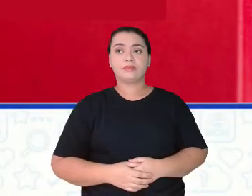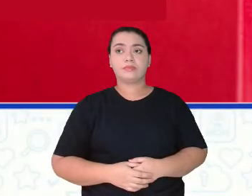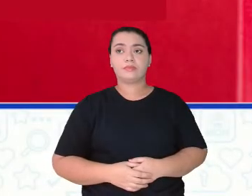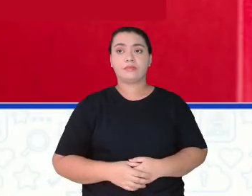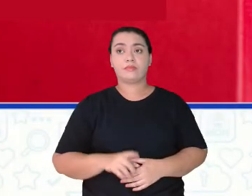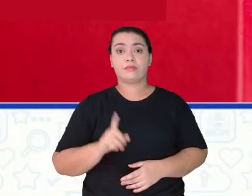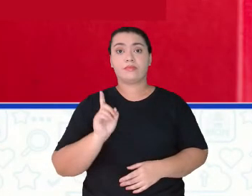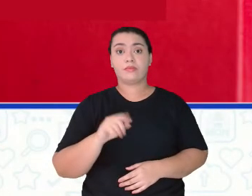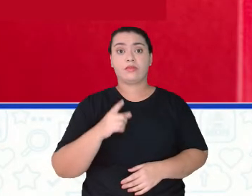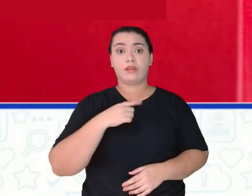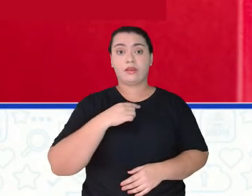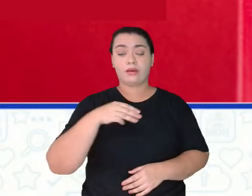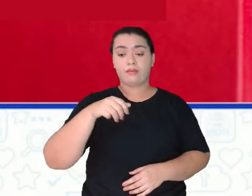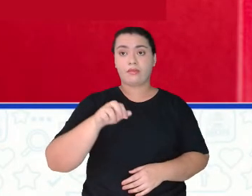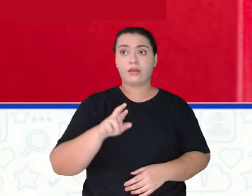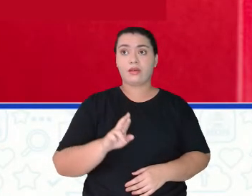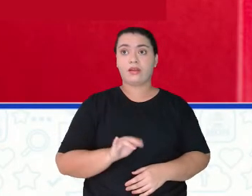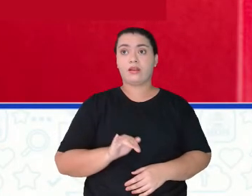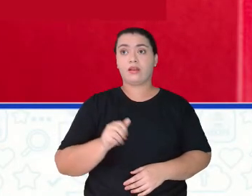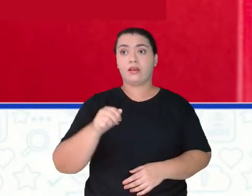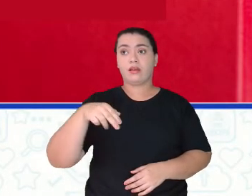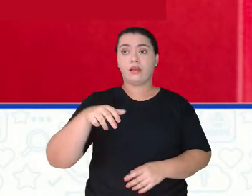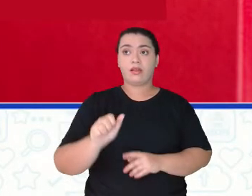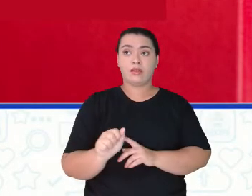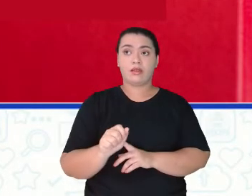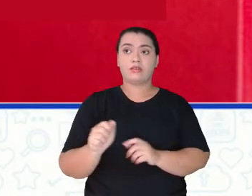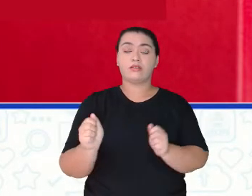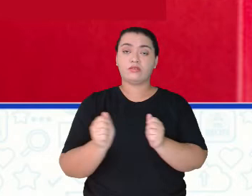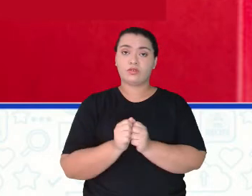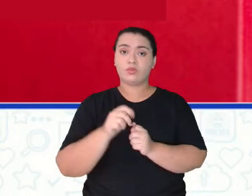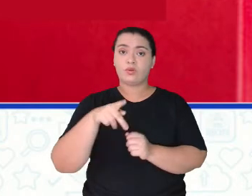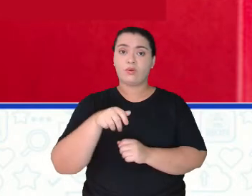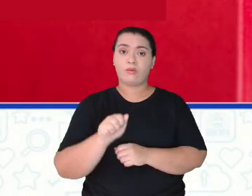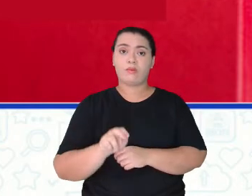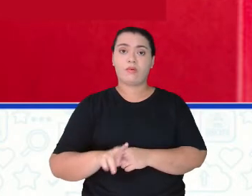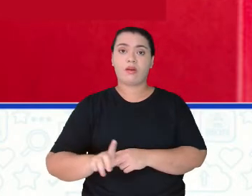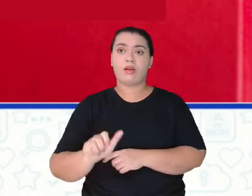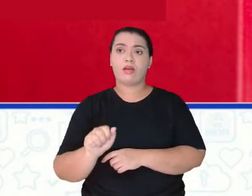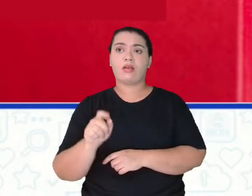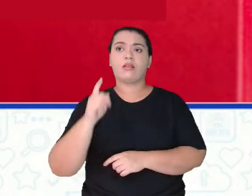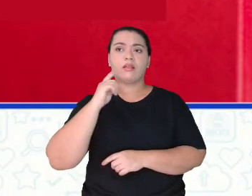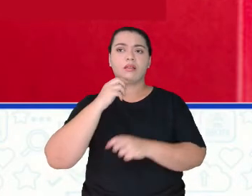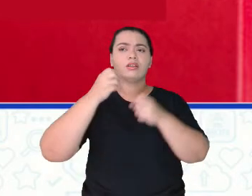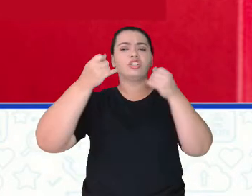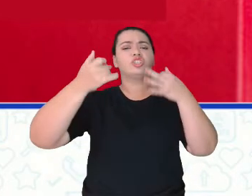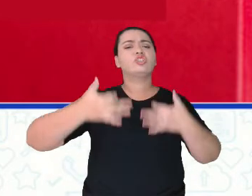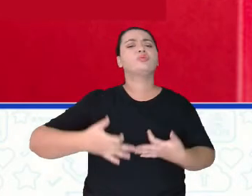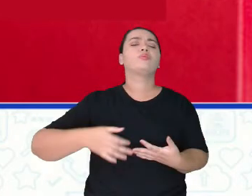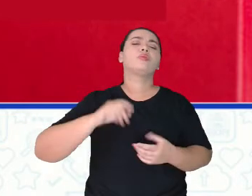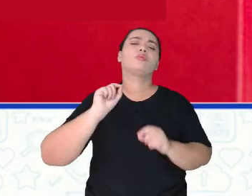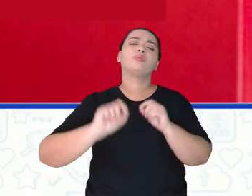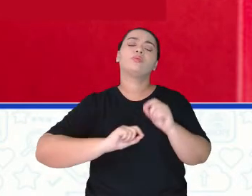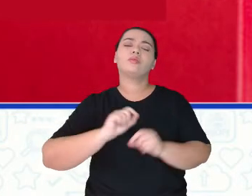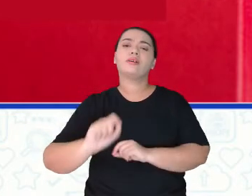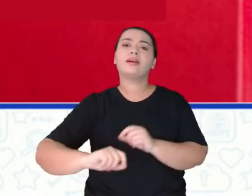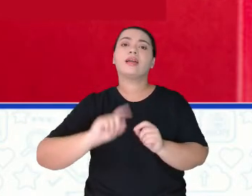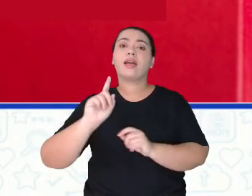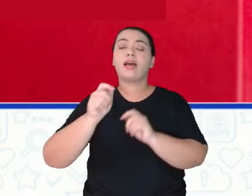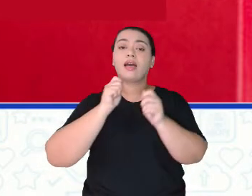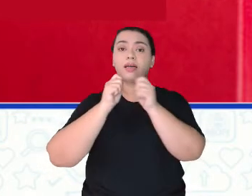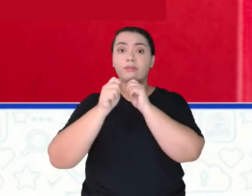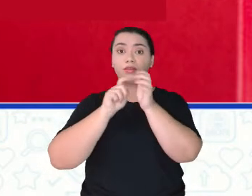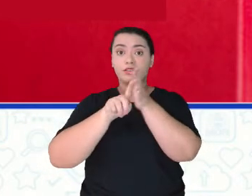Segundo Marina Galvão de Noronha e Paula Melani Rocha, eu trouxe aqui uma definição do que seria a